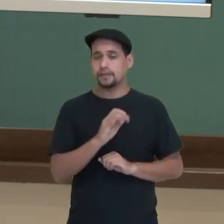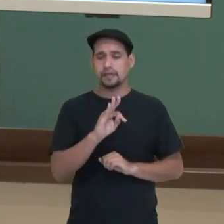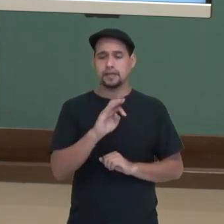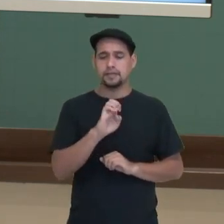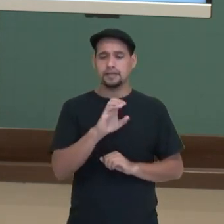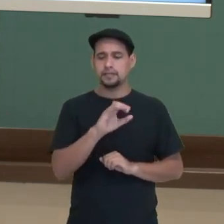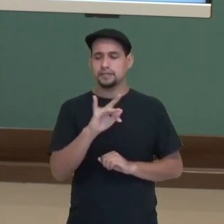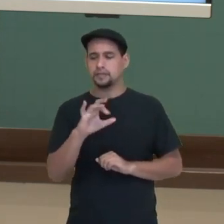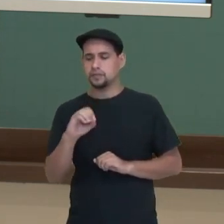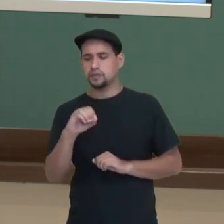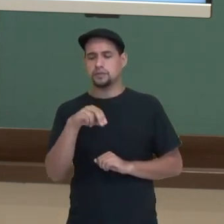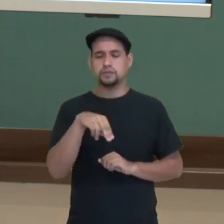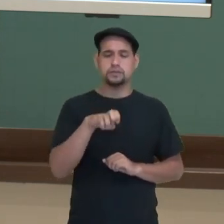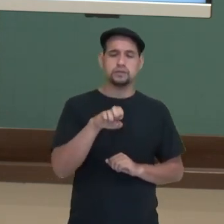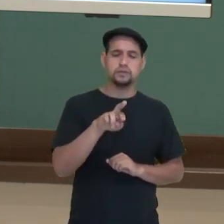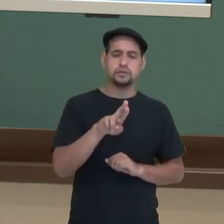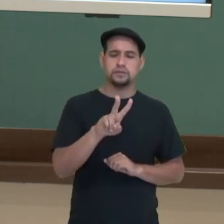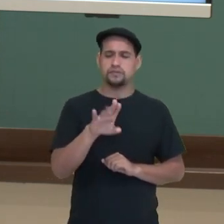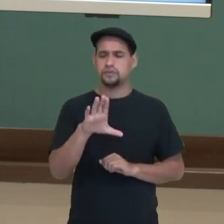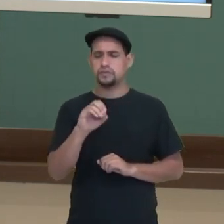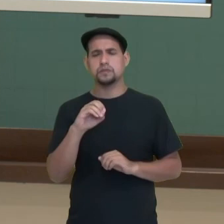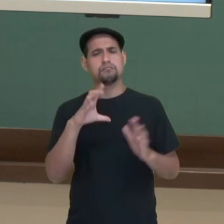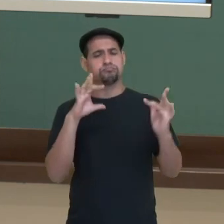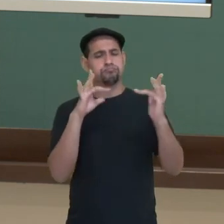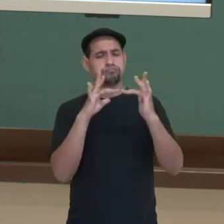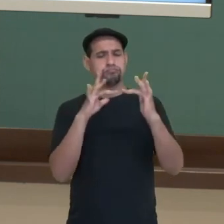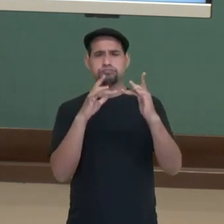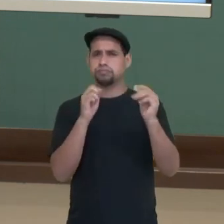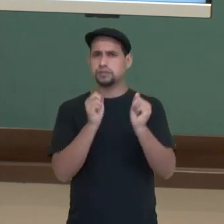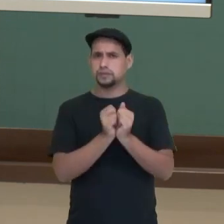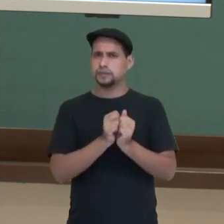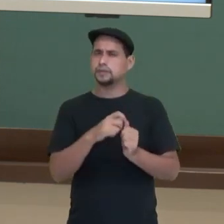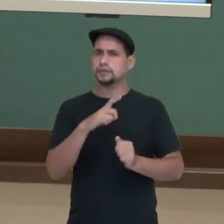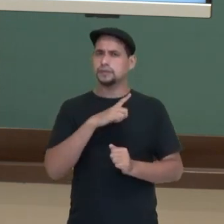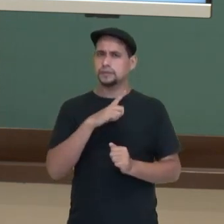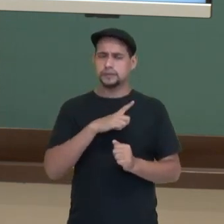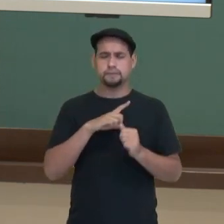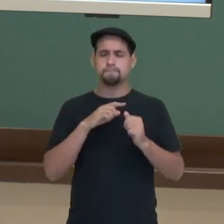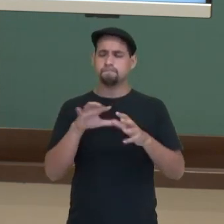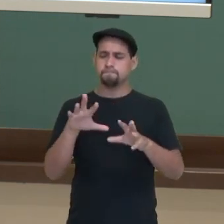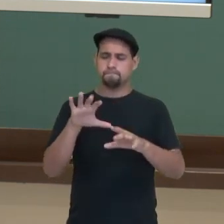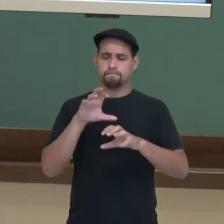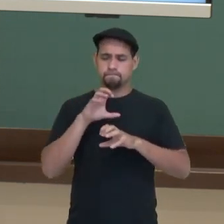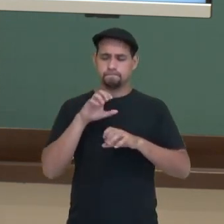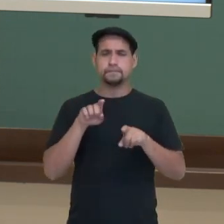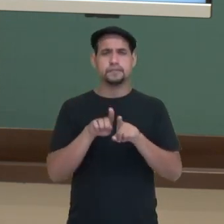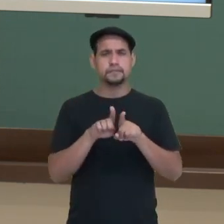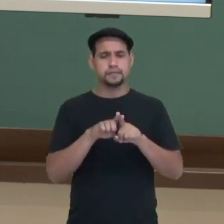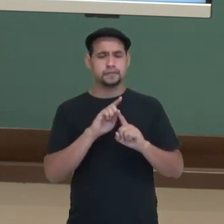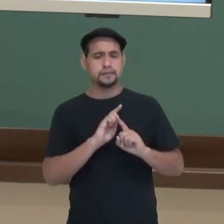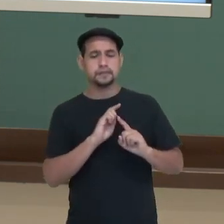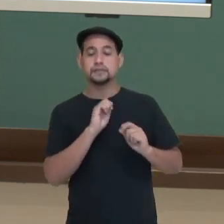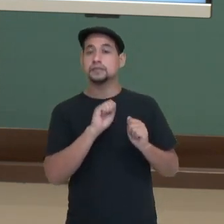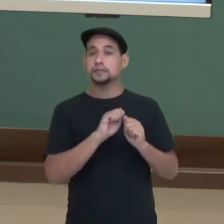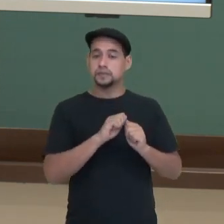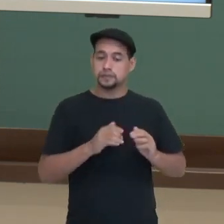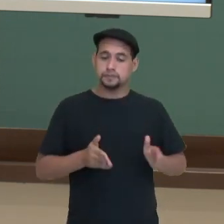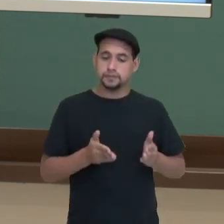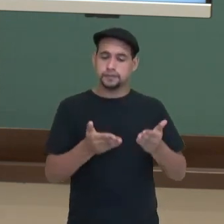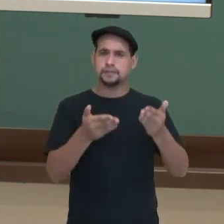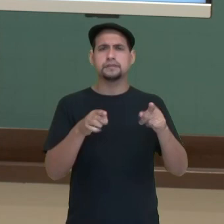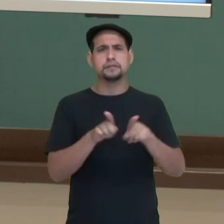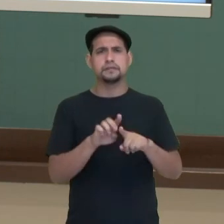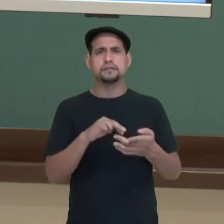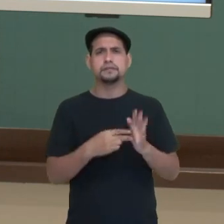tecido nervoso. Então, ele faz a comunicação, ele recebe, interpreta e responde esses estímulos, né?